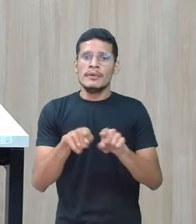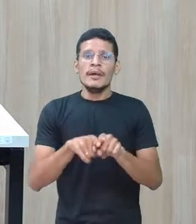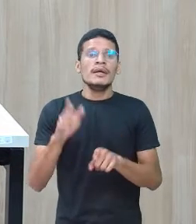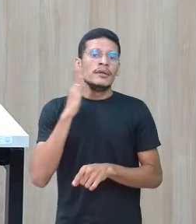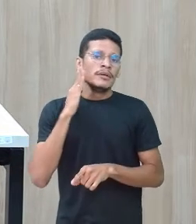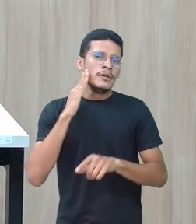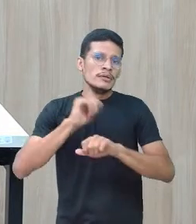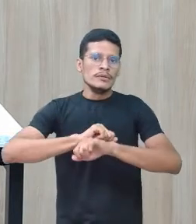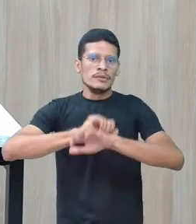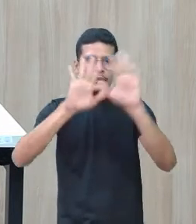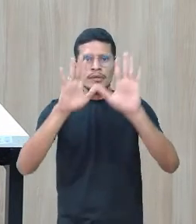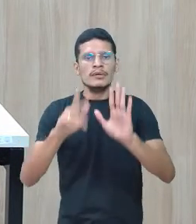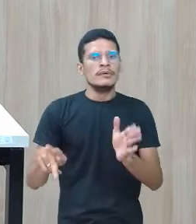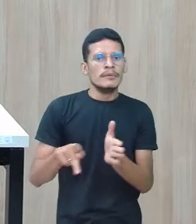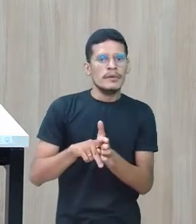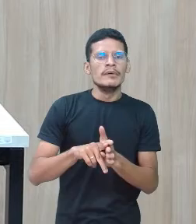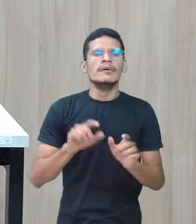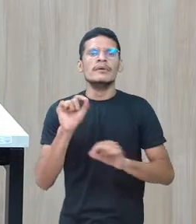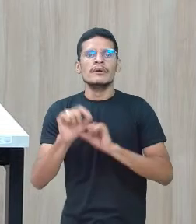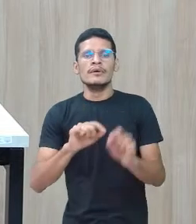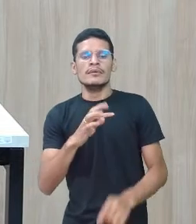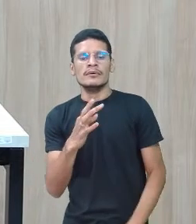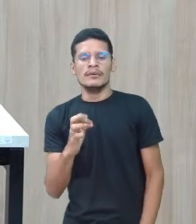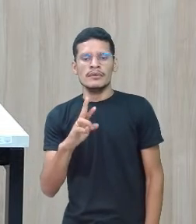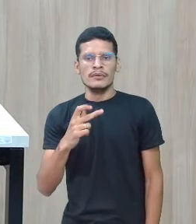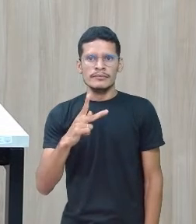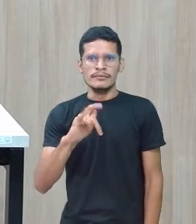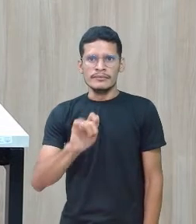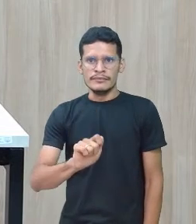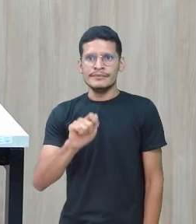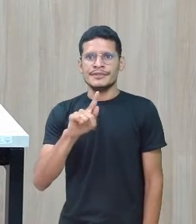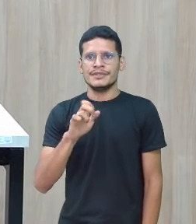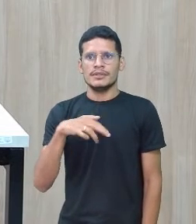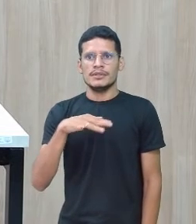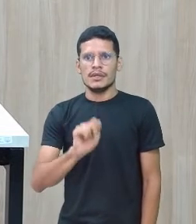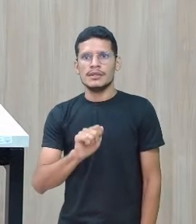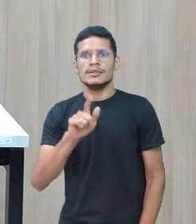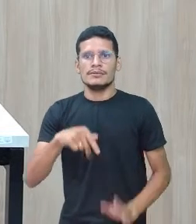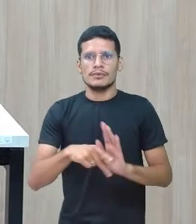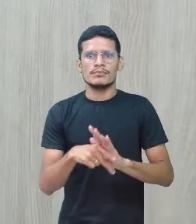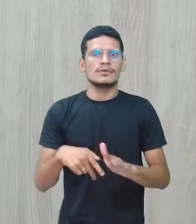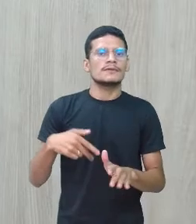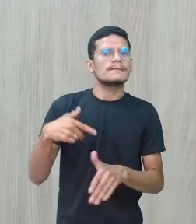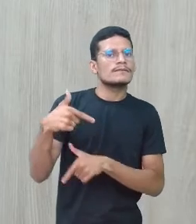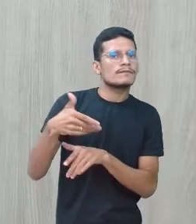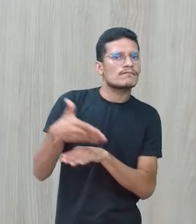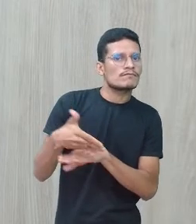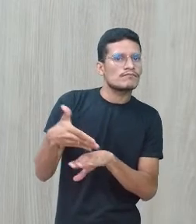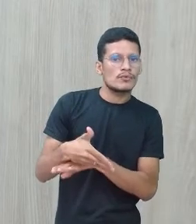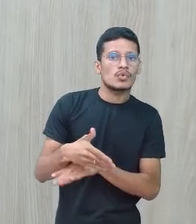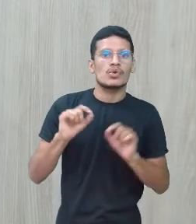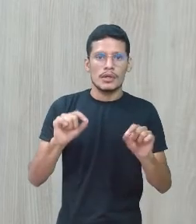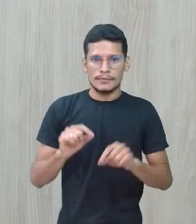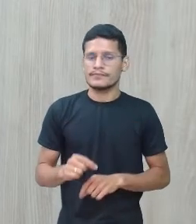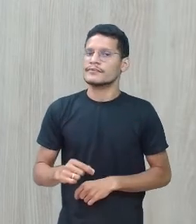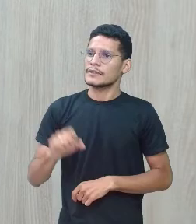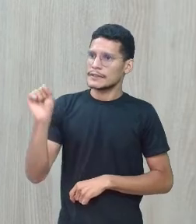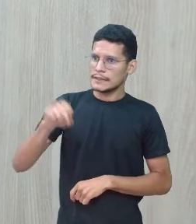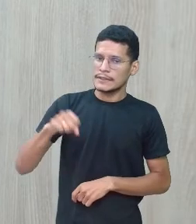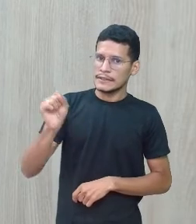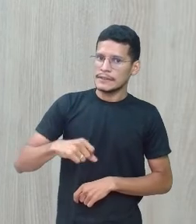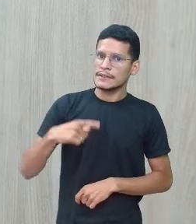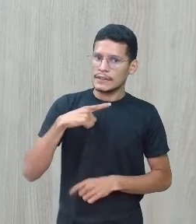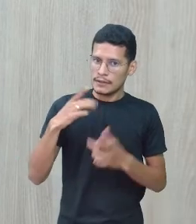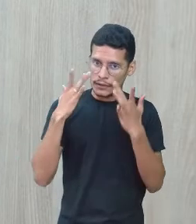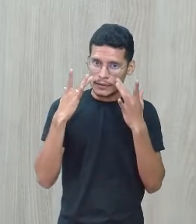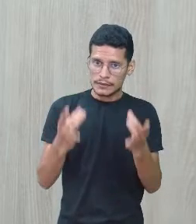entenderam realmente em que a terapia gênica realmente atua. E aí, professora? Estão sim, Cláudia, eles estão ligadinhos.